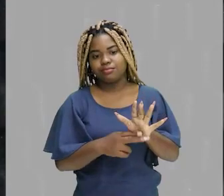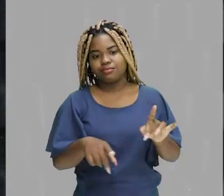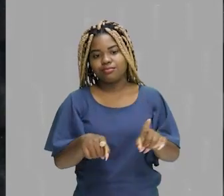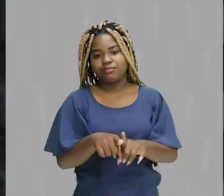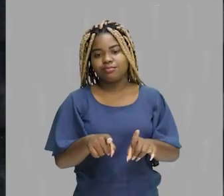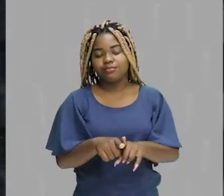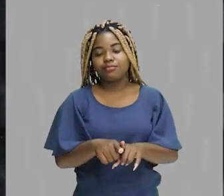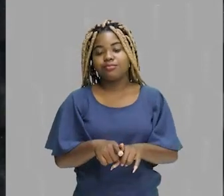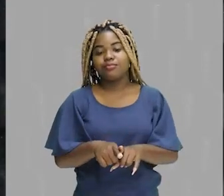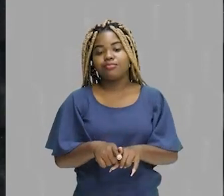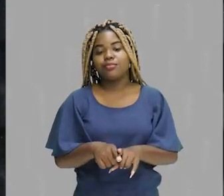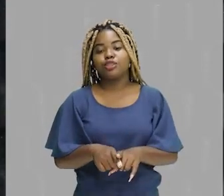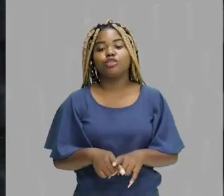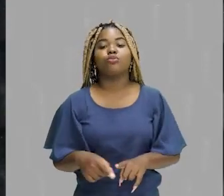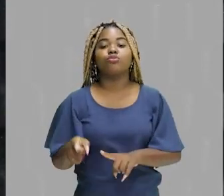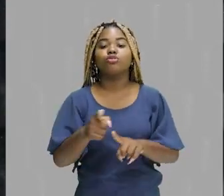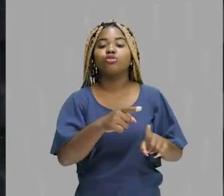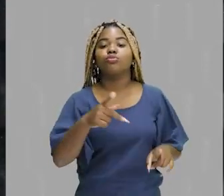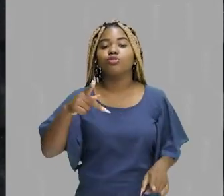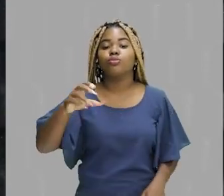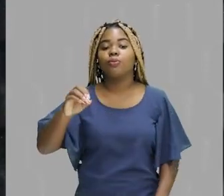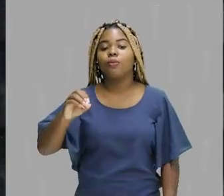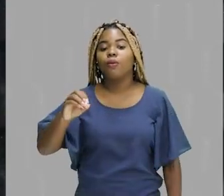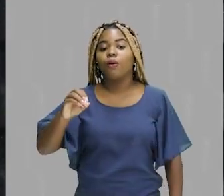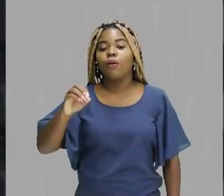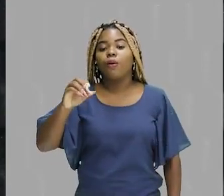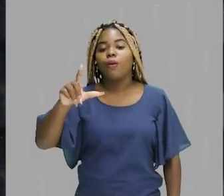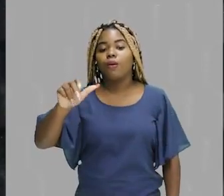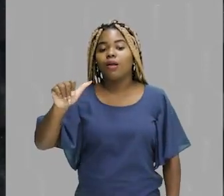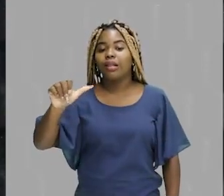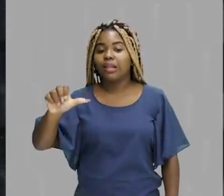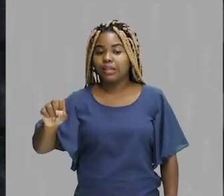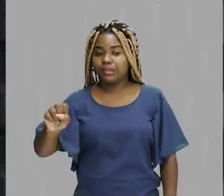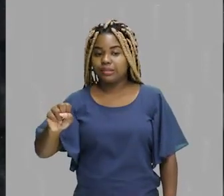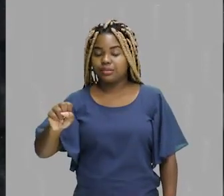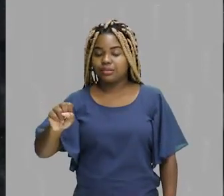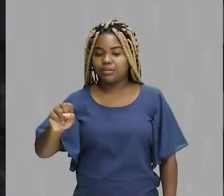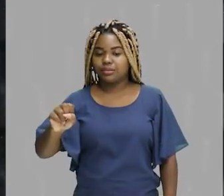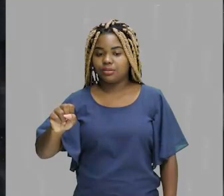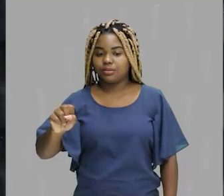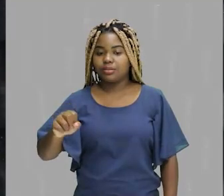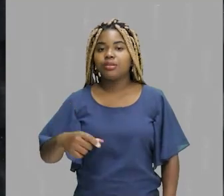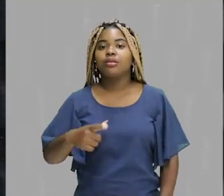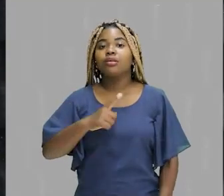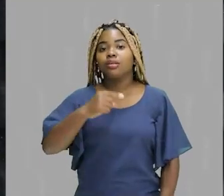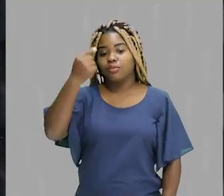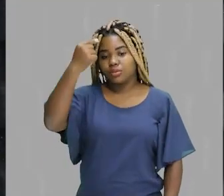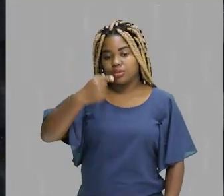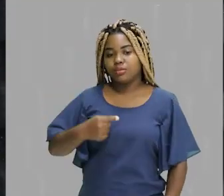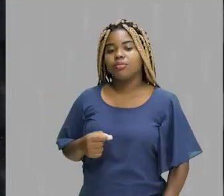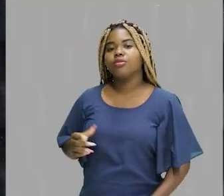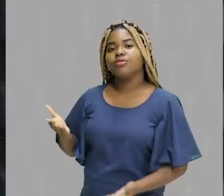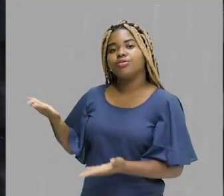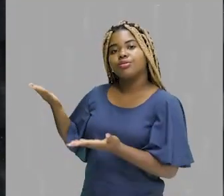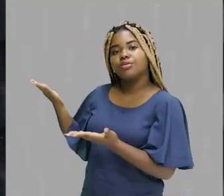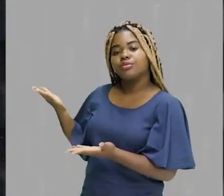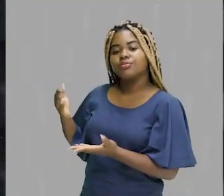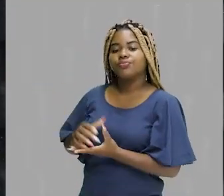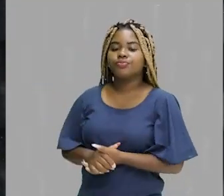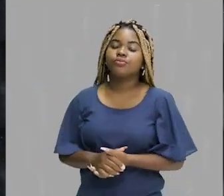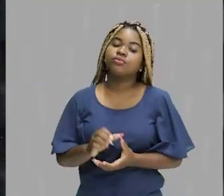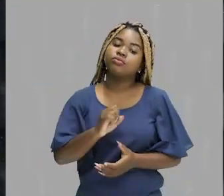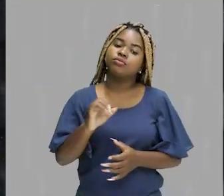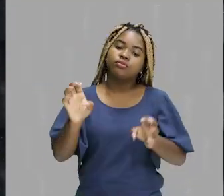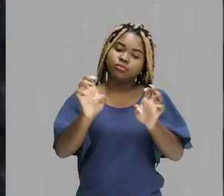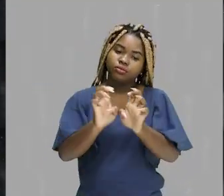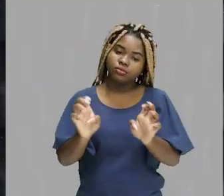modelo de bolas. Nós vamos ter essa figura aqui embaixo, tudo bem? Observe que se essa